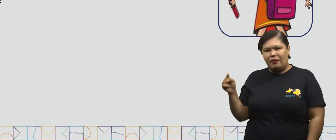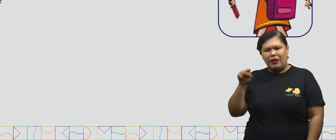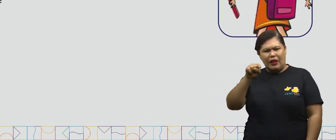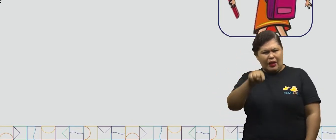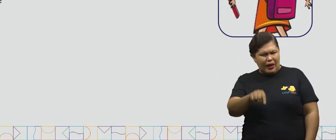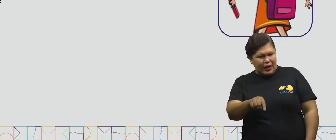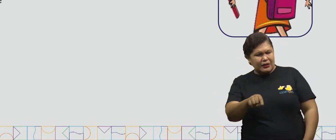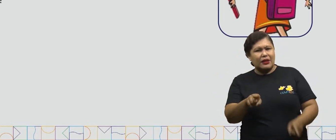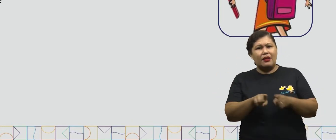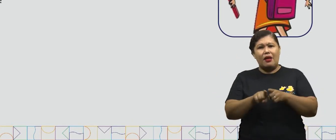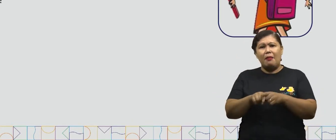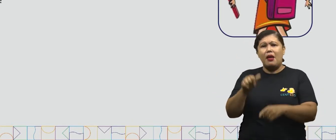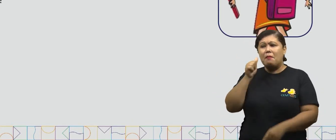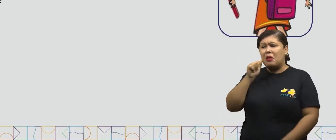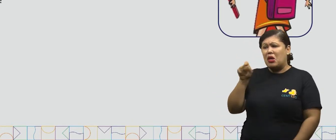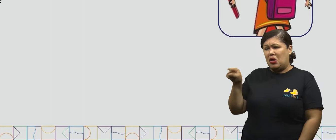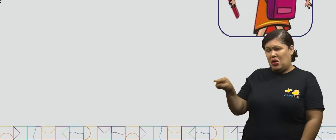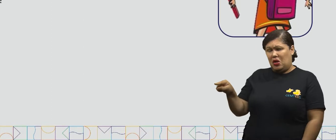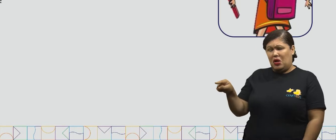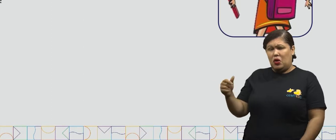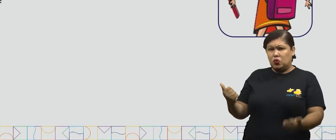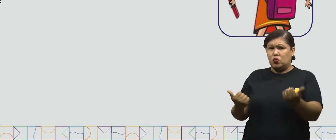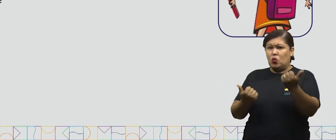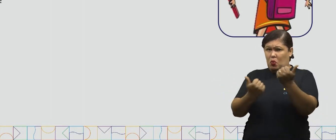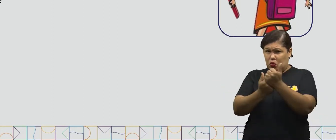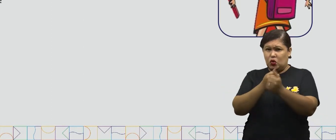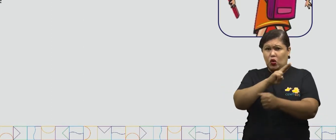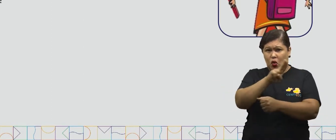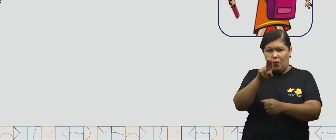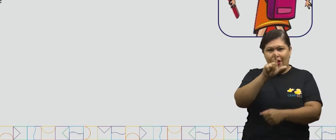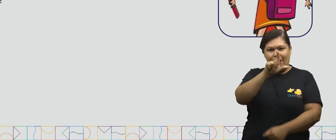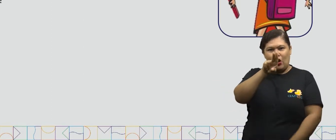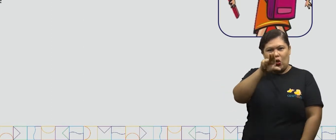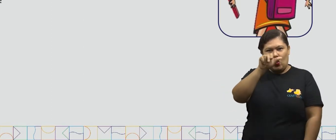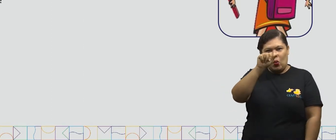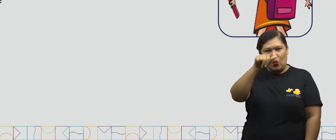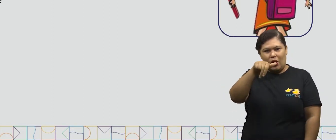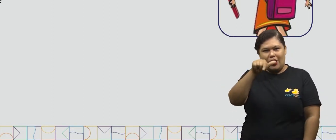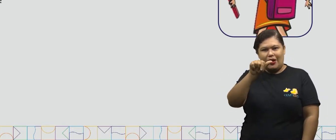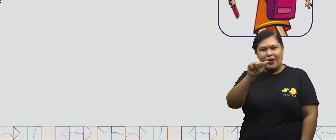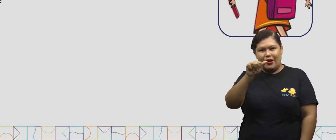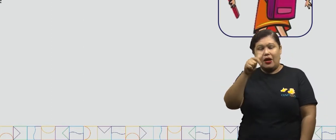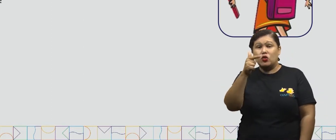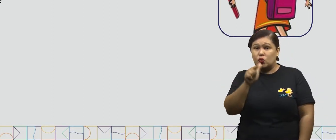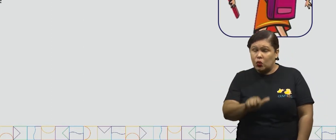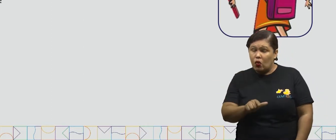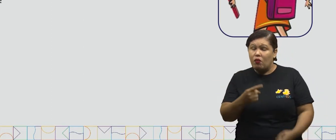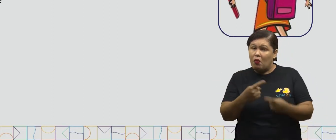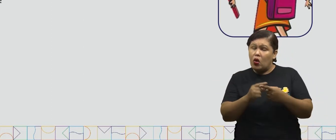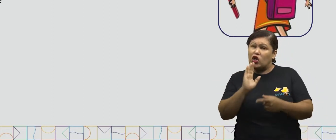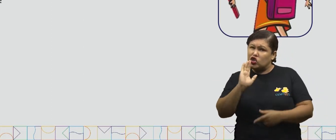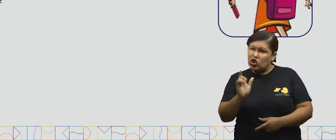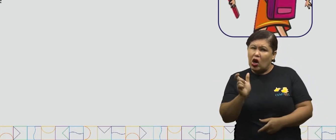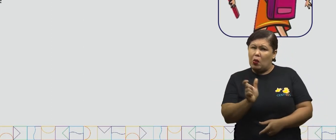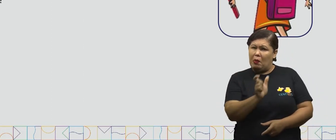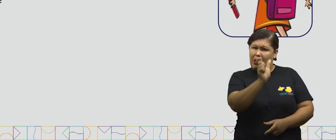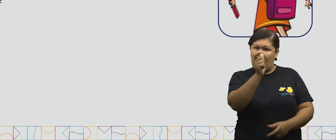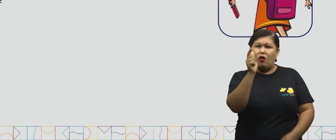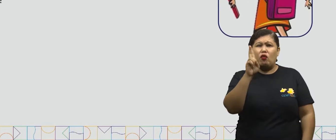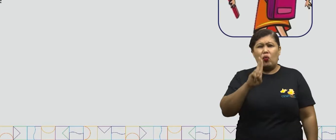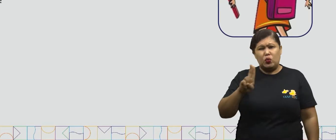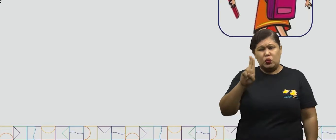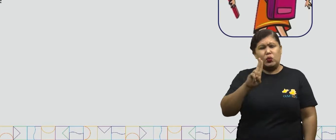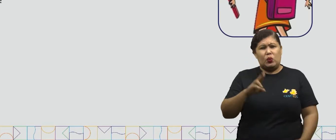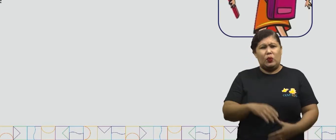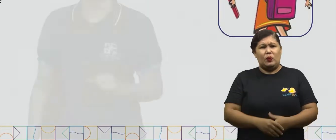essa e garota, que substituíram Luana novamente, palavra que já tinha sido utilizada lá no